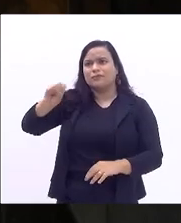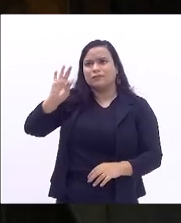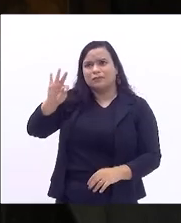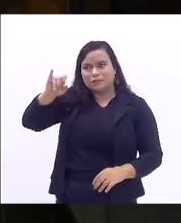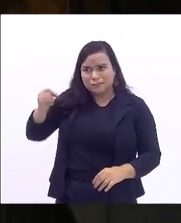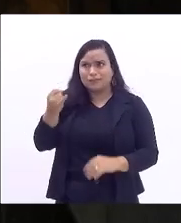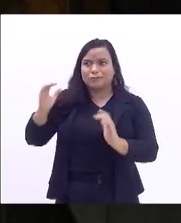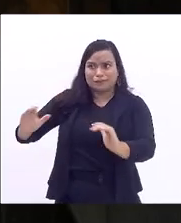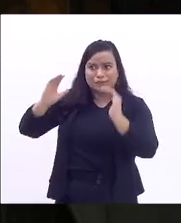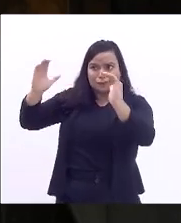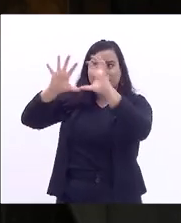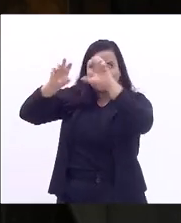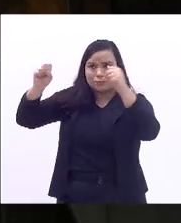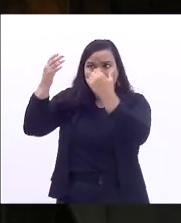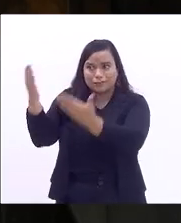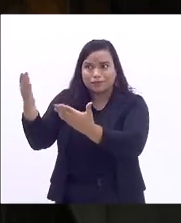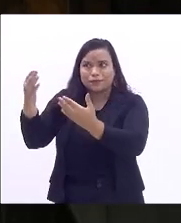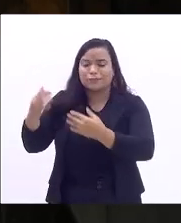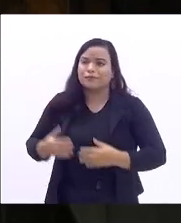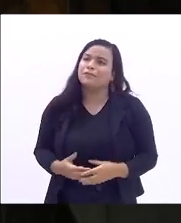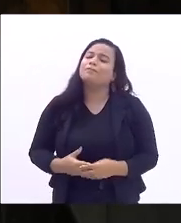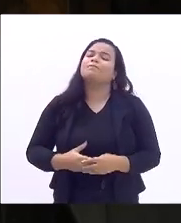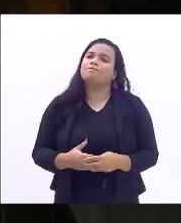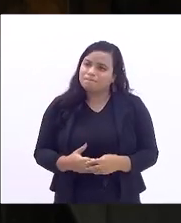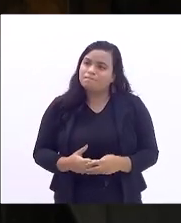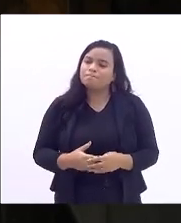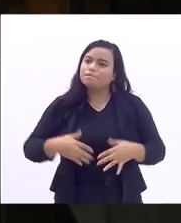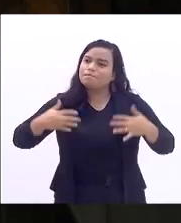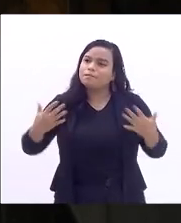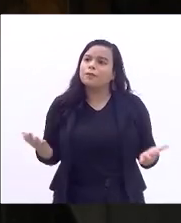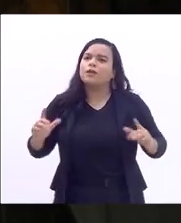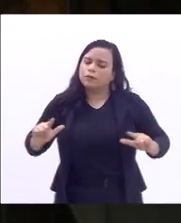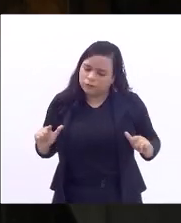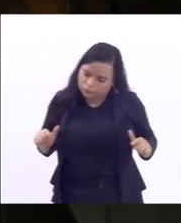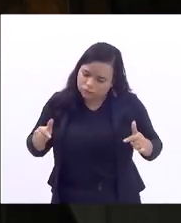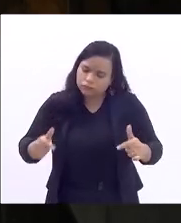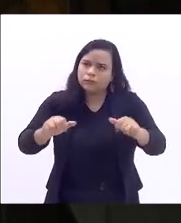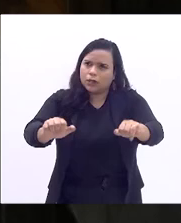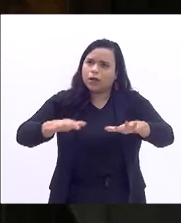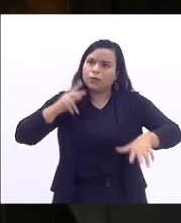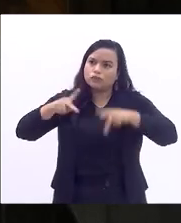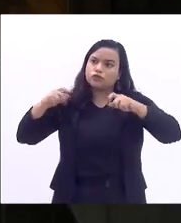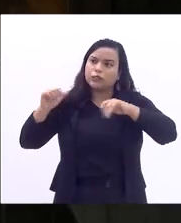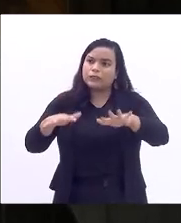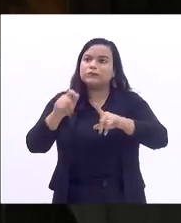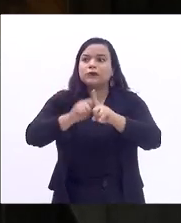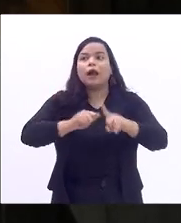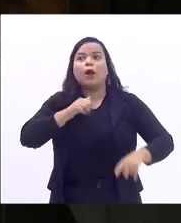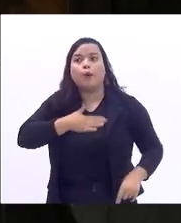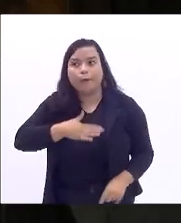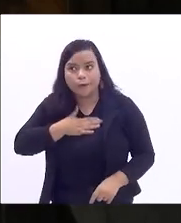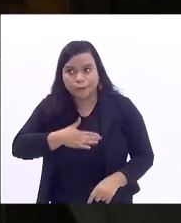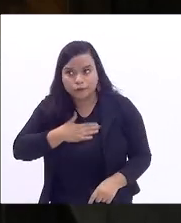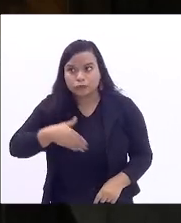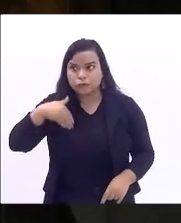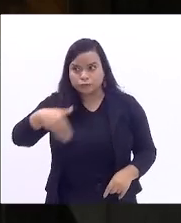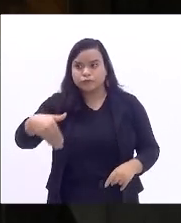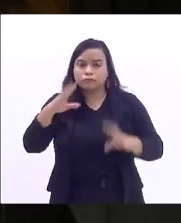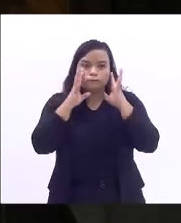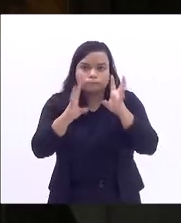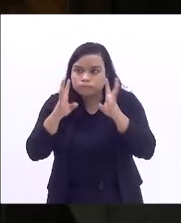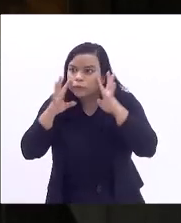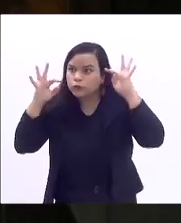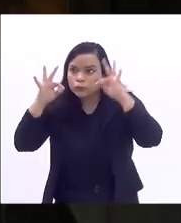de Justiça senta sem Vamos sim fazer audiência pública em agosto na Vamos ouvir